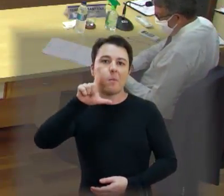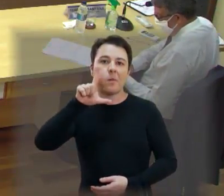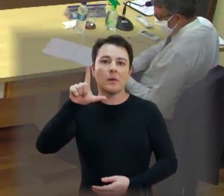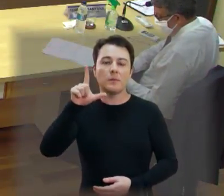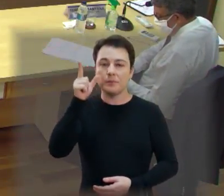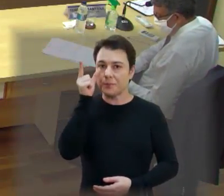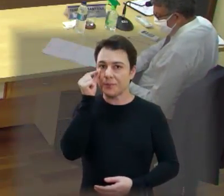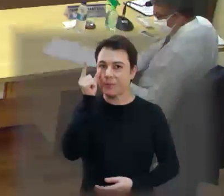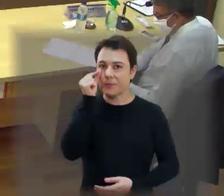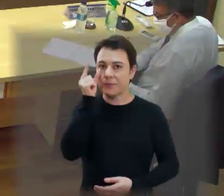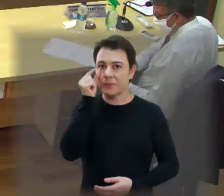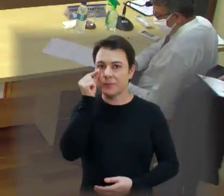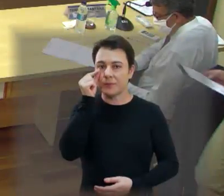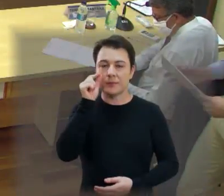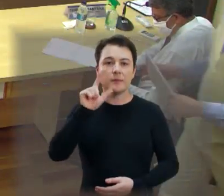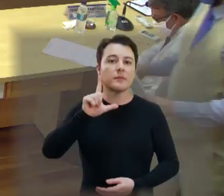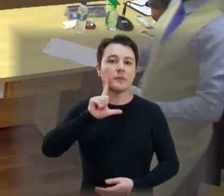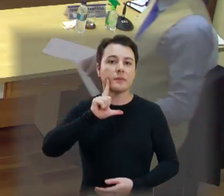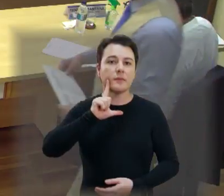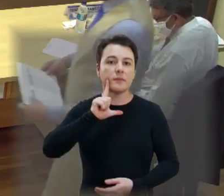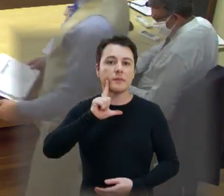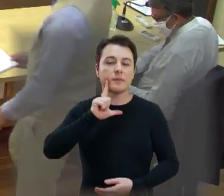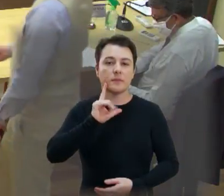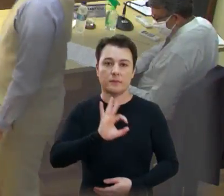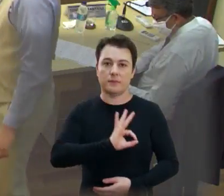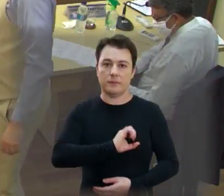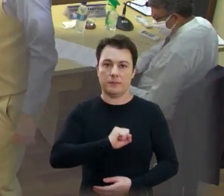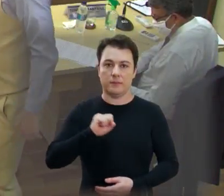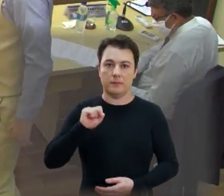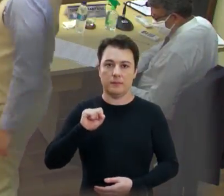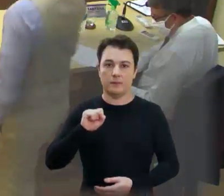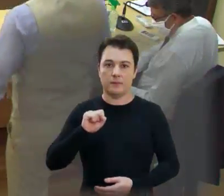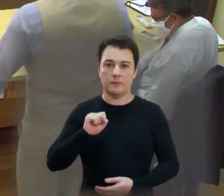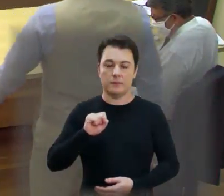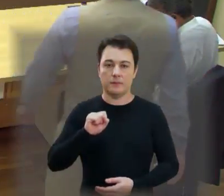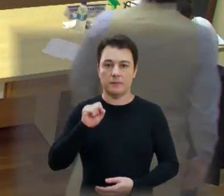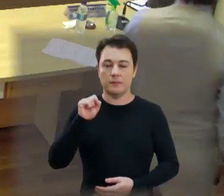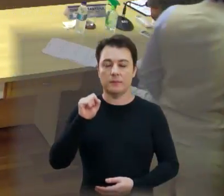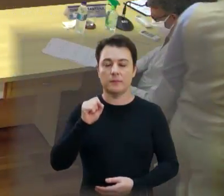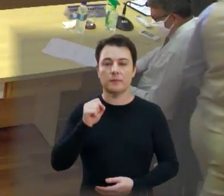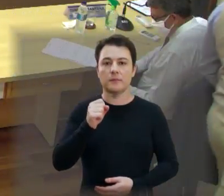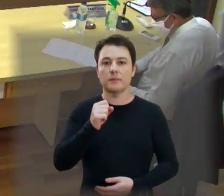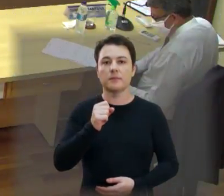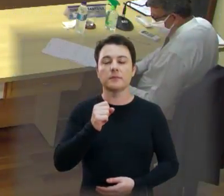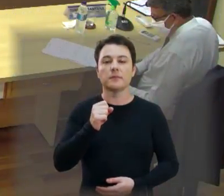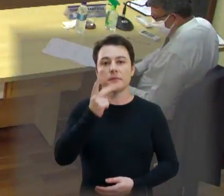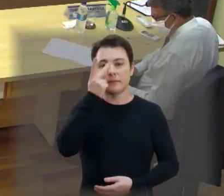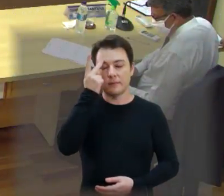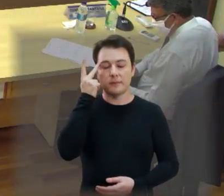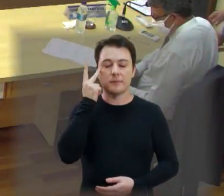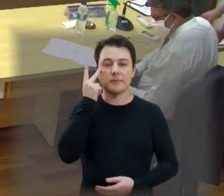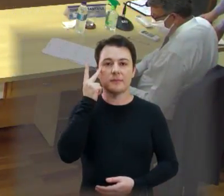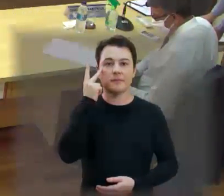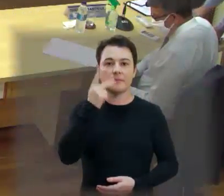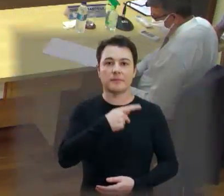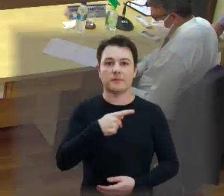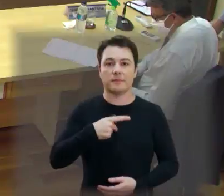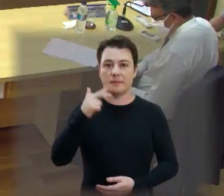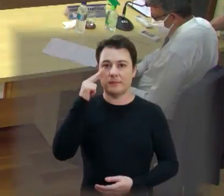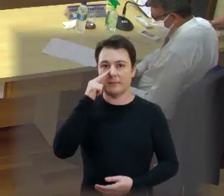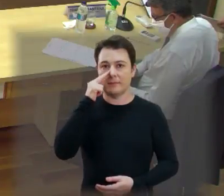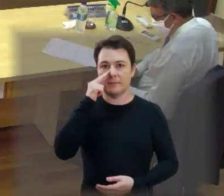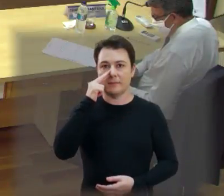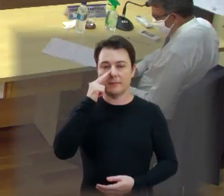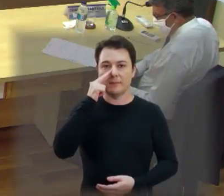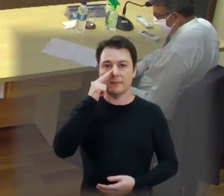Presente. Juliana Damos. Presente. Lucas Greco. Presente. Tenente Santana. Presente. Paulo Landim. Presente. Rafael De Angeli. Presente. Pastor Raimundo Bezerra.